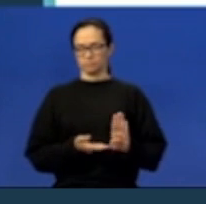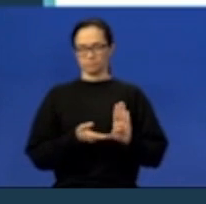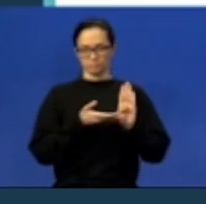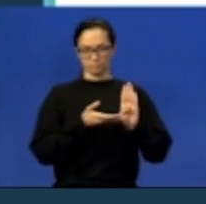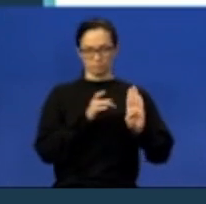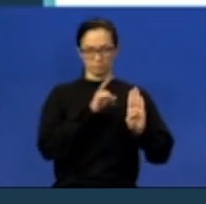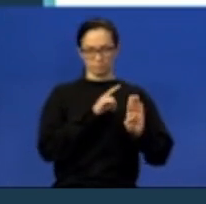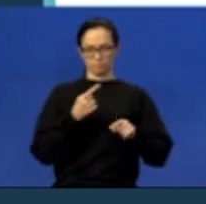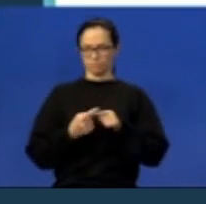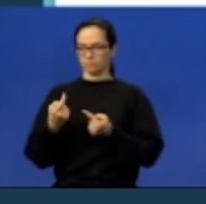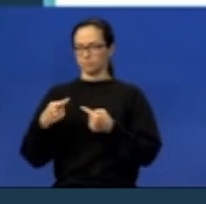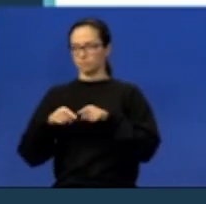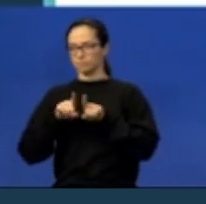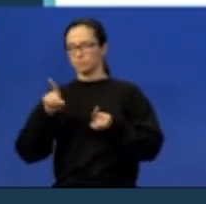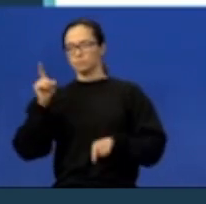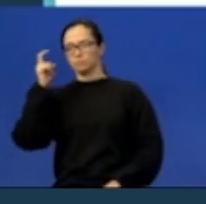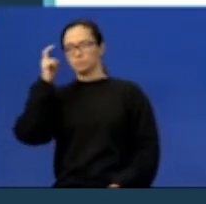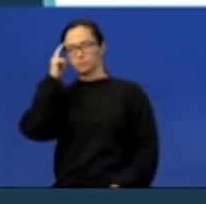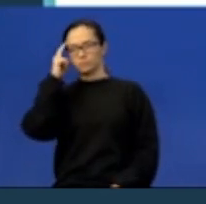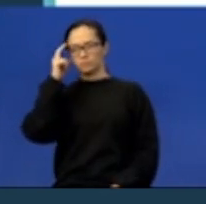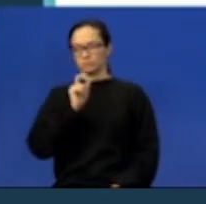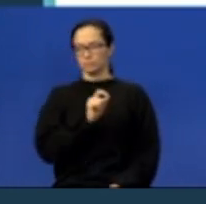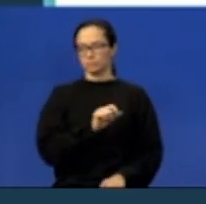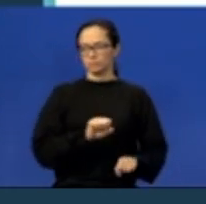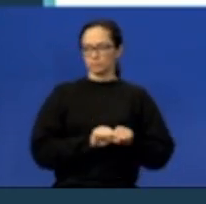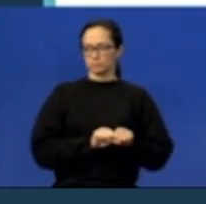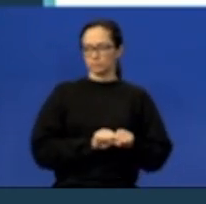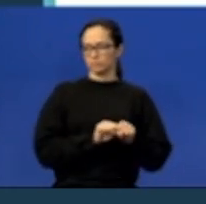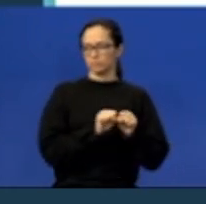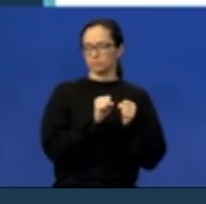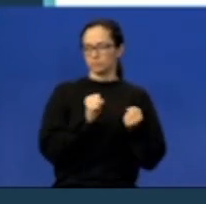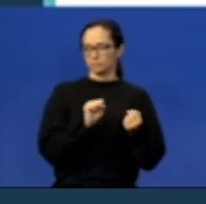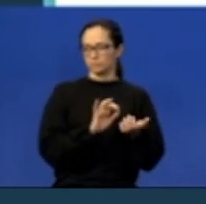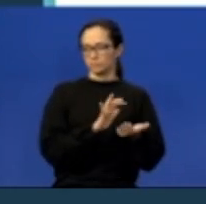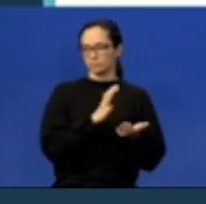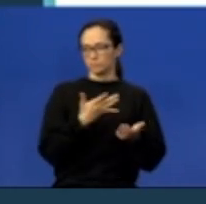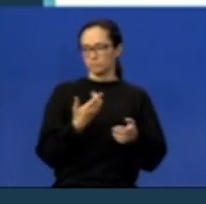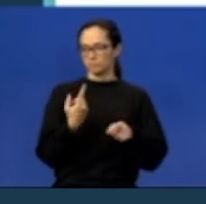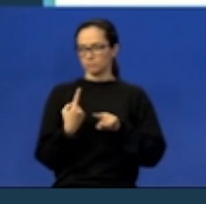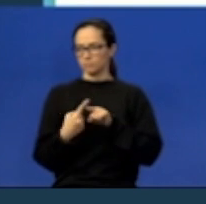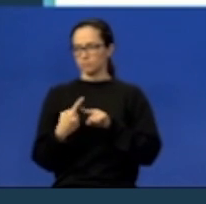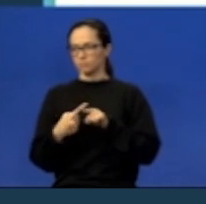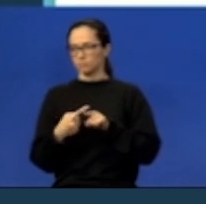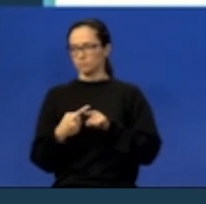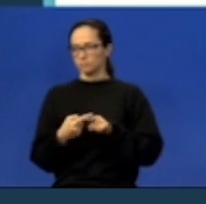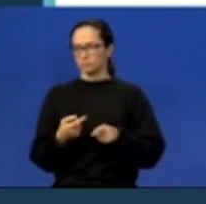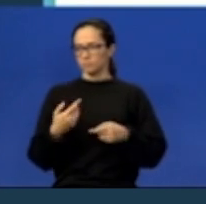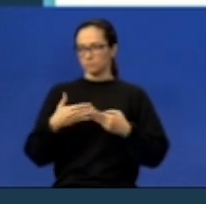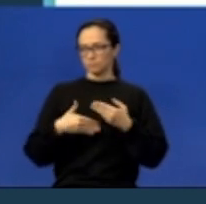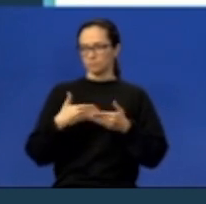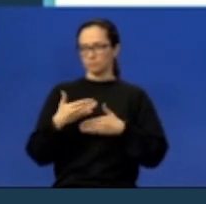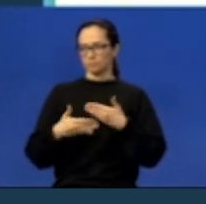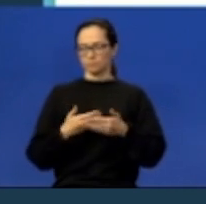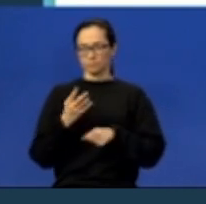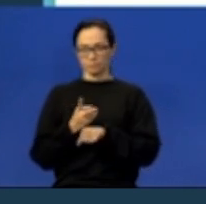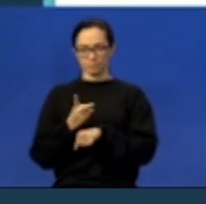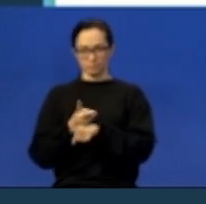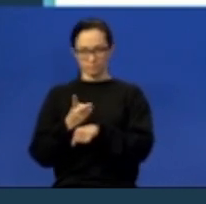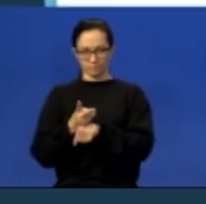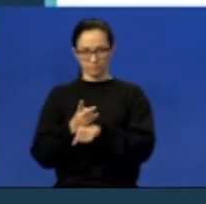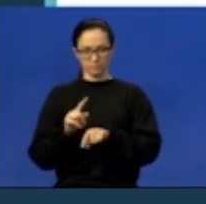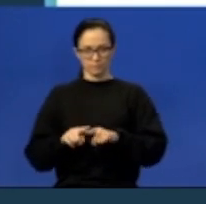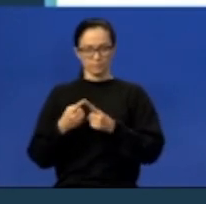a alternativa incorreta é a letra B. Fraturas por overuse são ocasionadas por cargas repetitivas